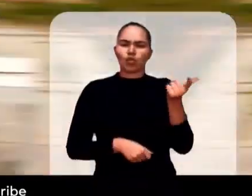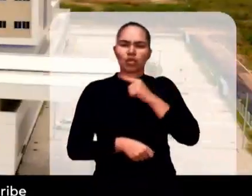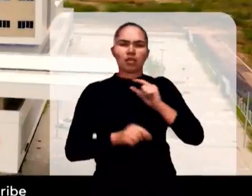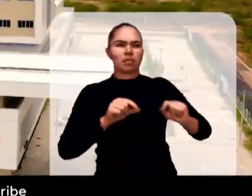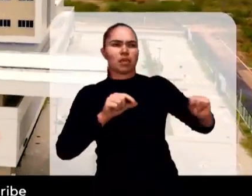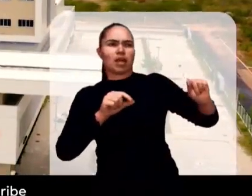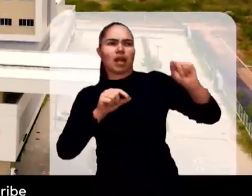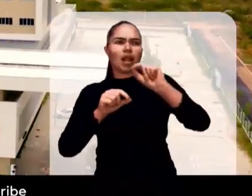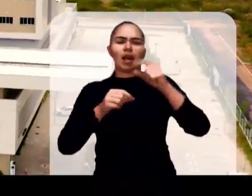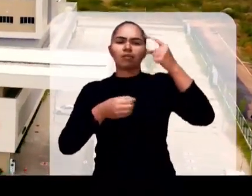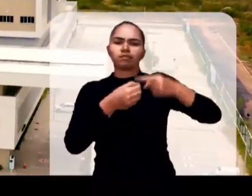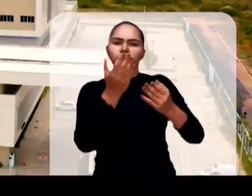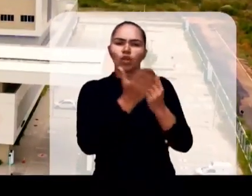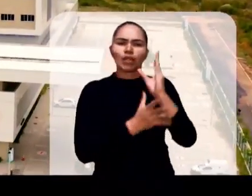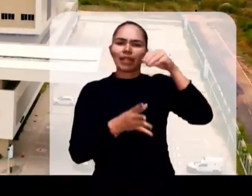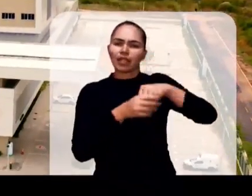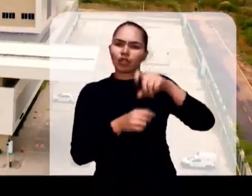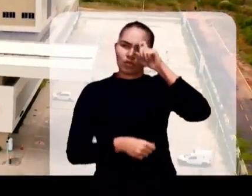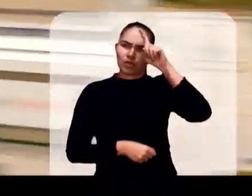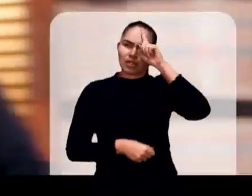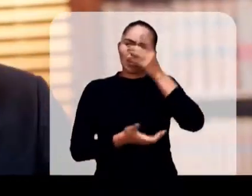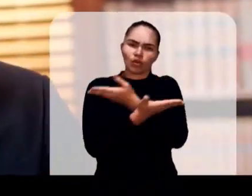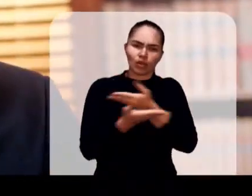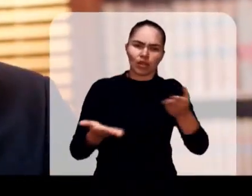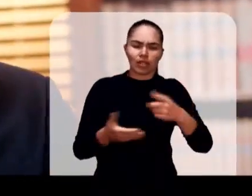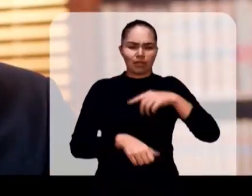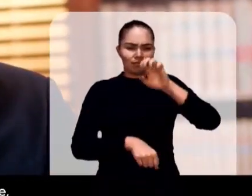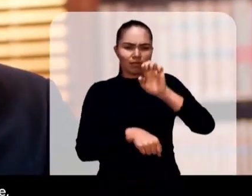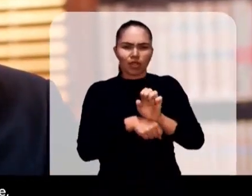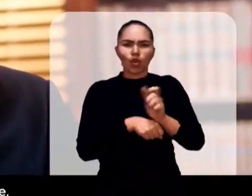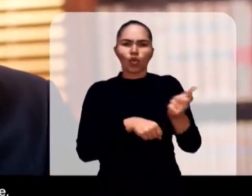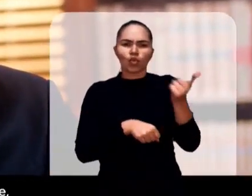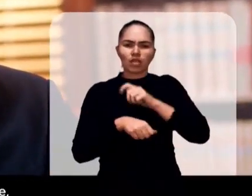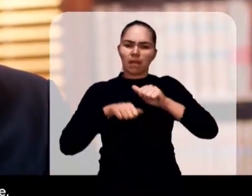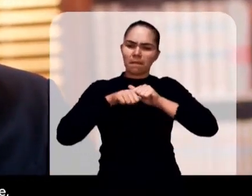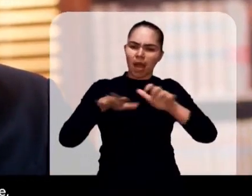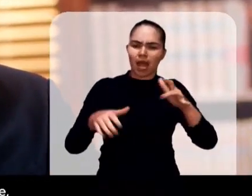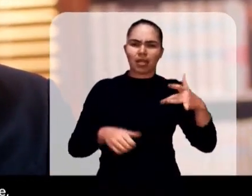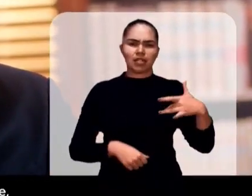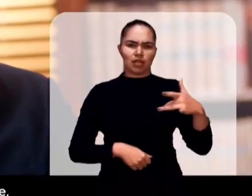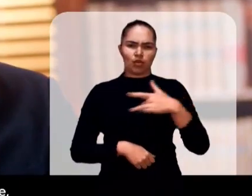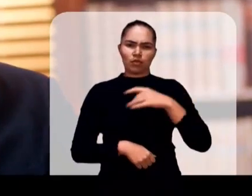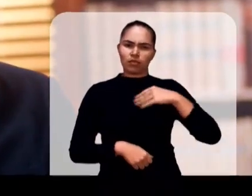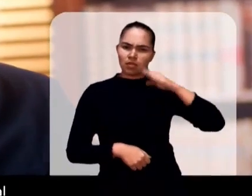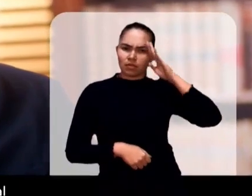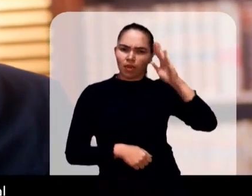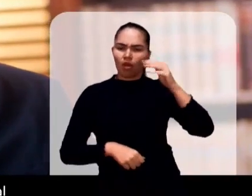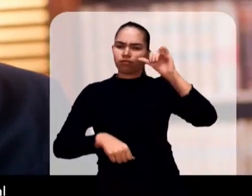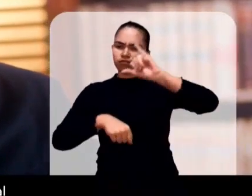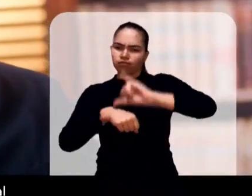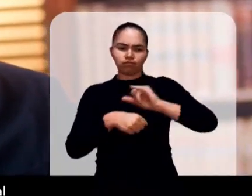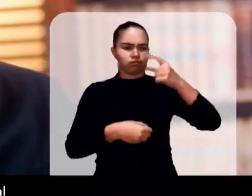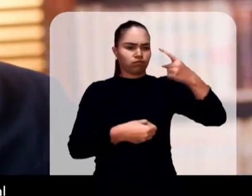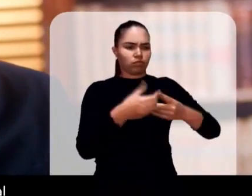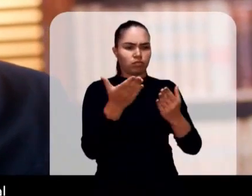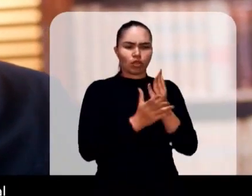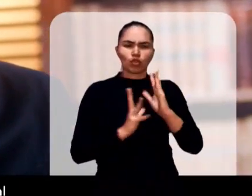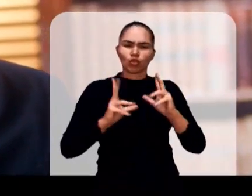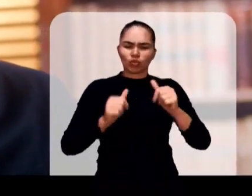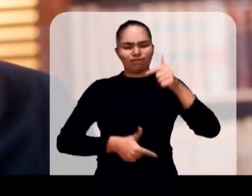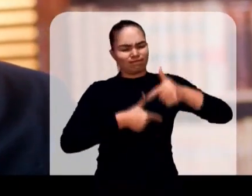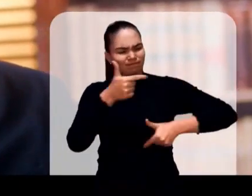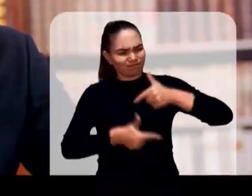Xaramubim e do Vale do Jaguaribe em Limoeiro do Norte. O Ceará criou uma rede descentralizada de saúde, ampliando o atendimento